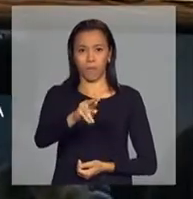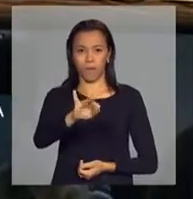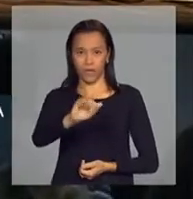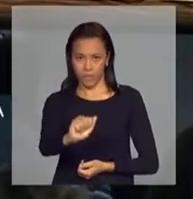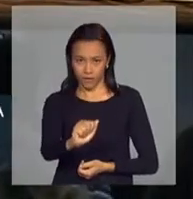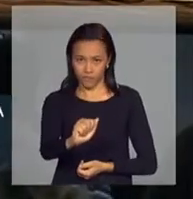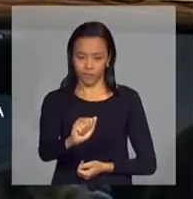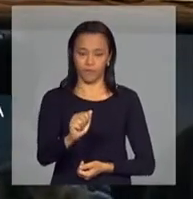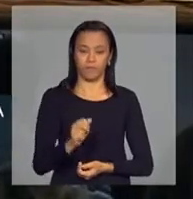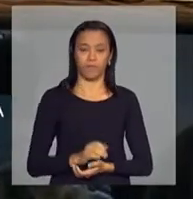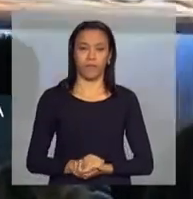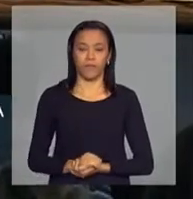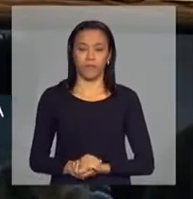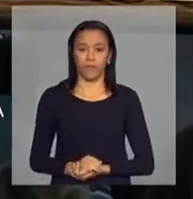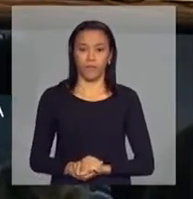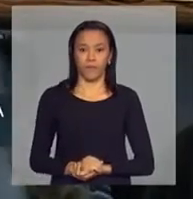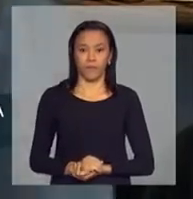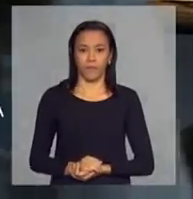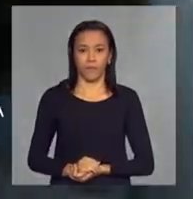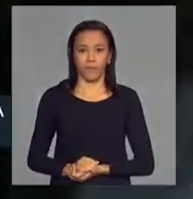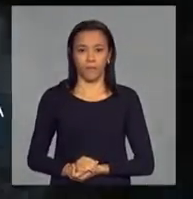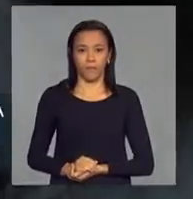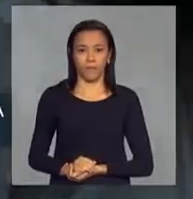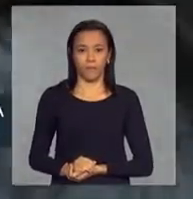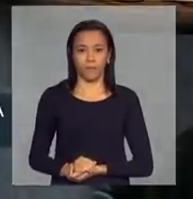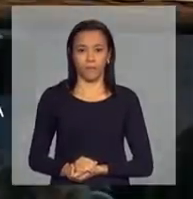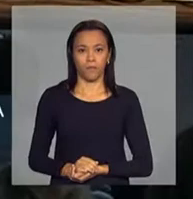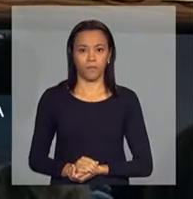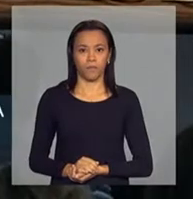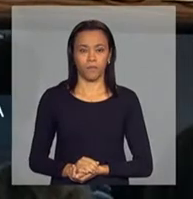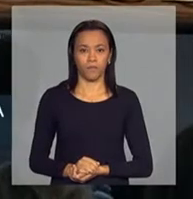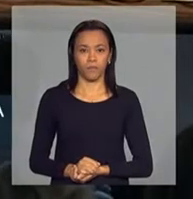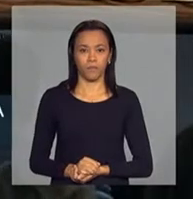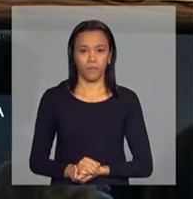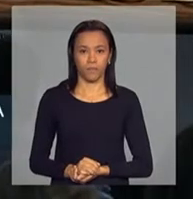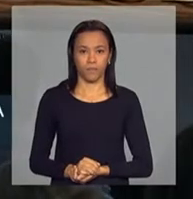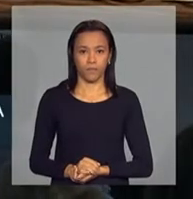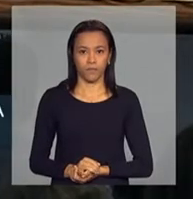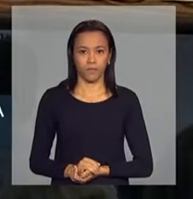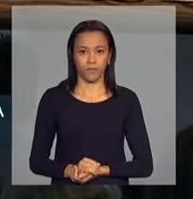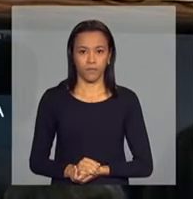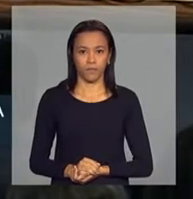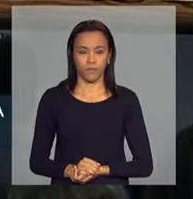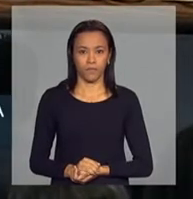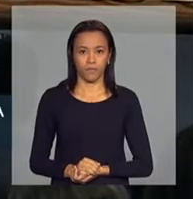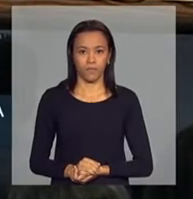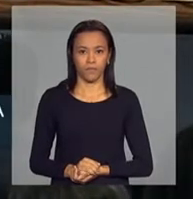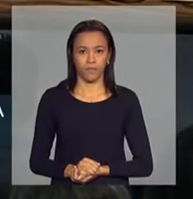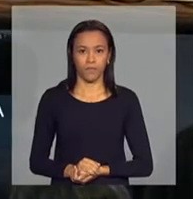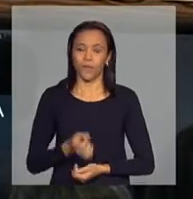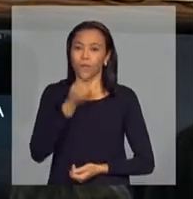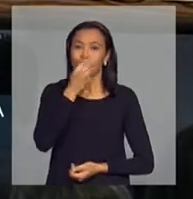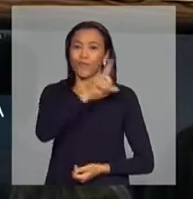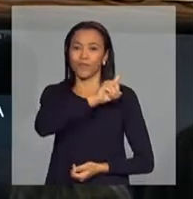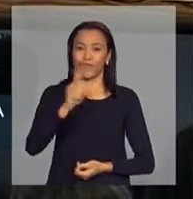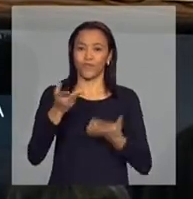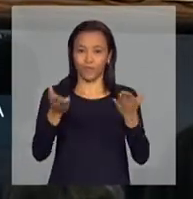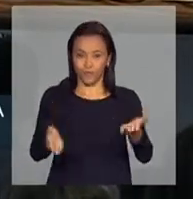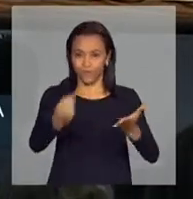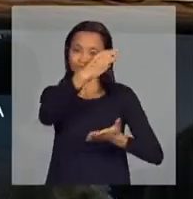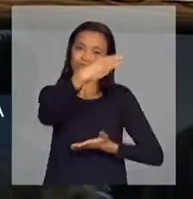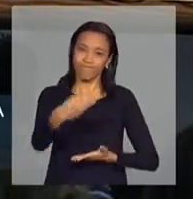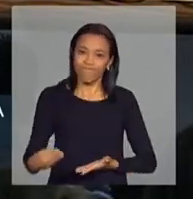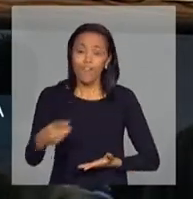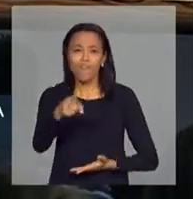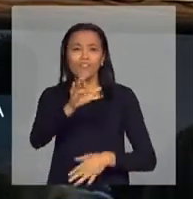w Berna Suíça é Oi meninos Bom dia é